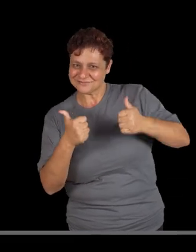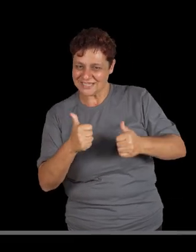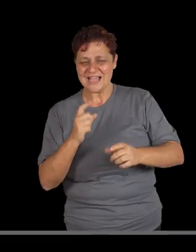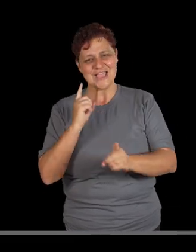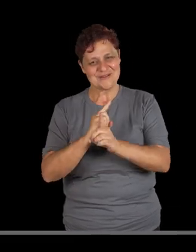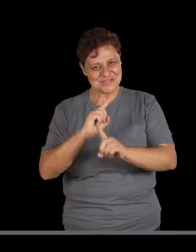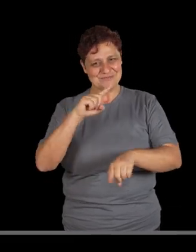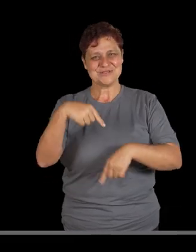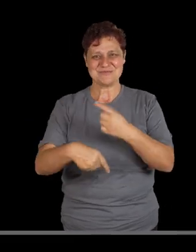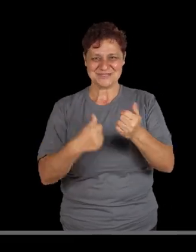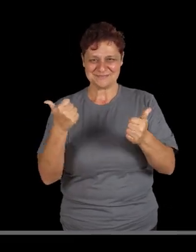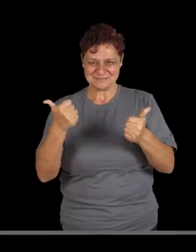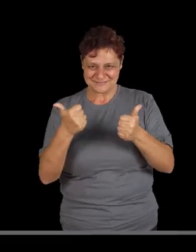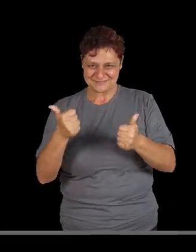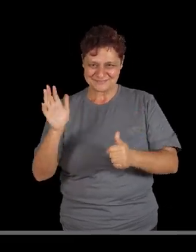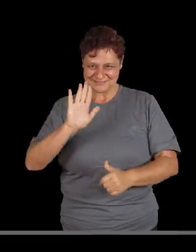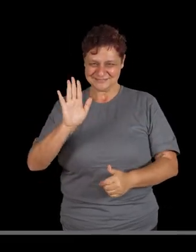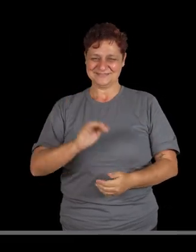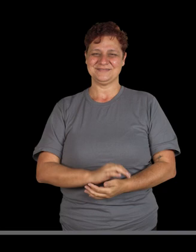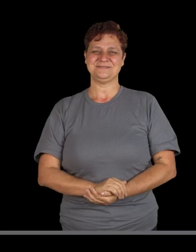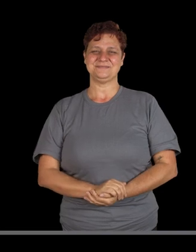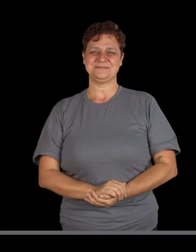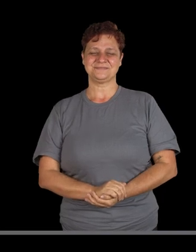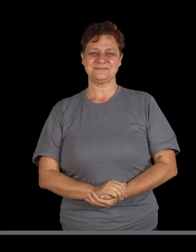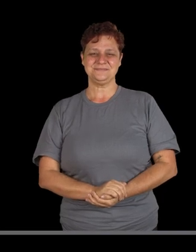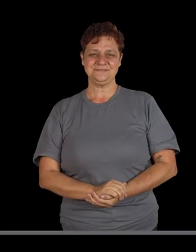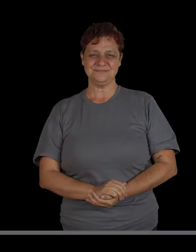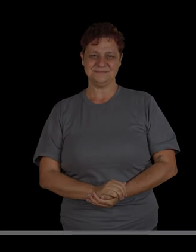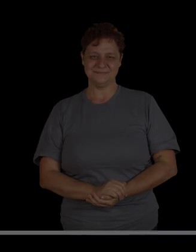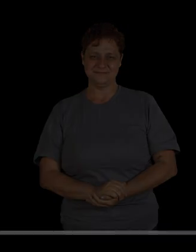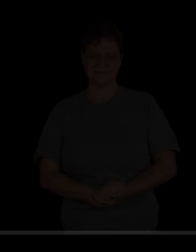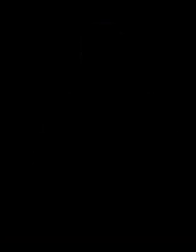se vê no próximo vídeo semana que vem. Fui. Pau!